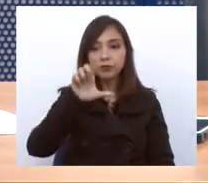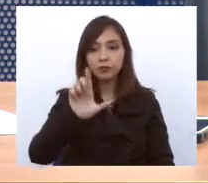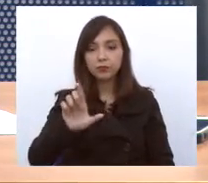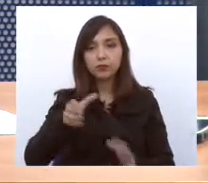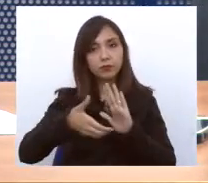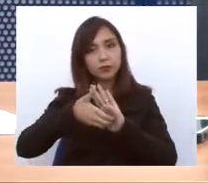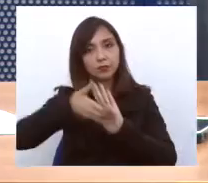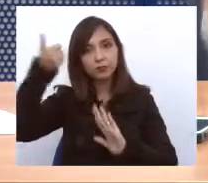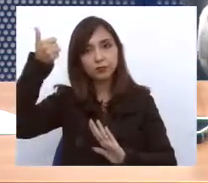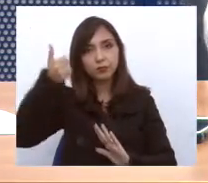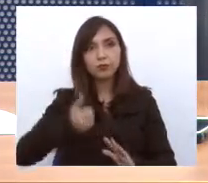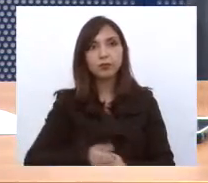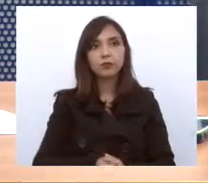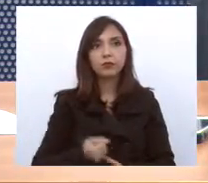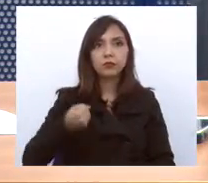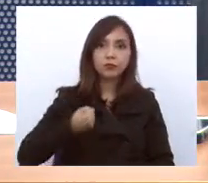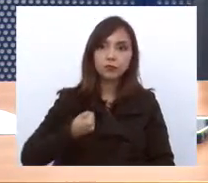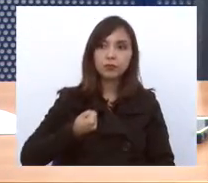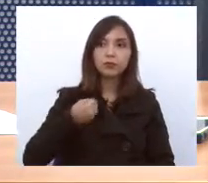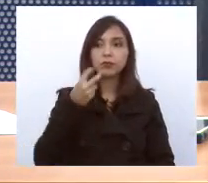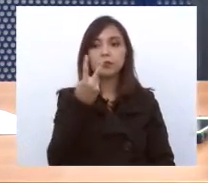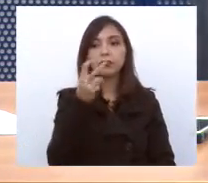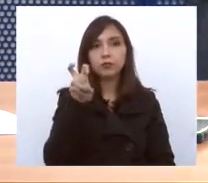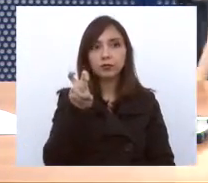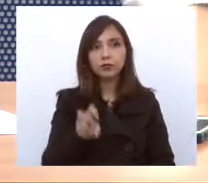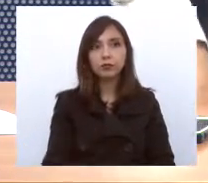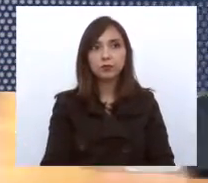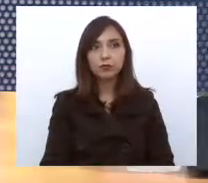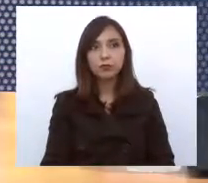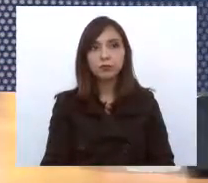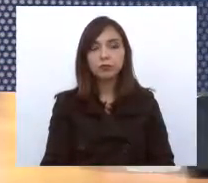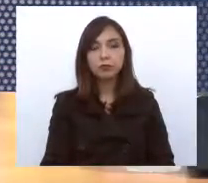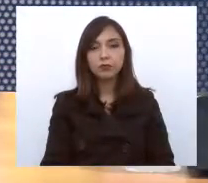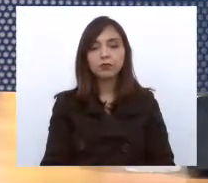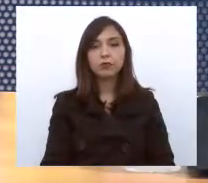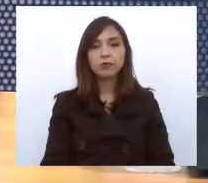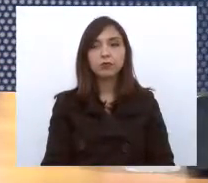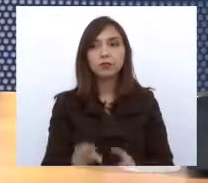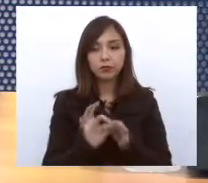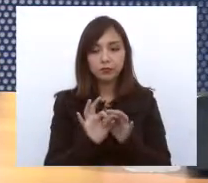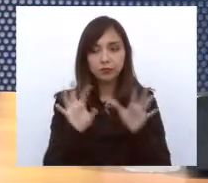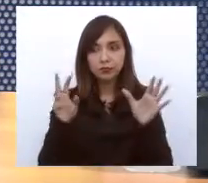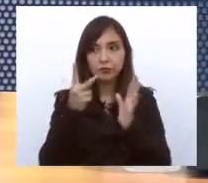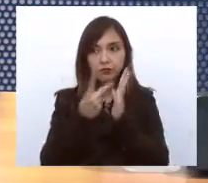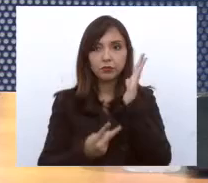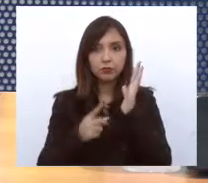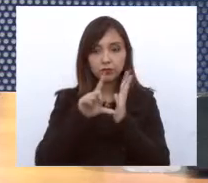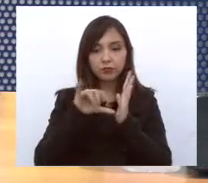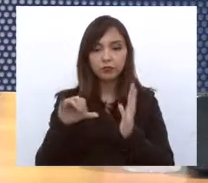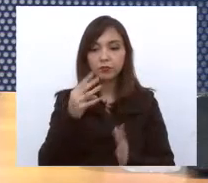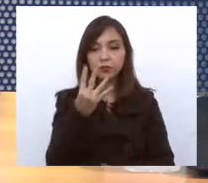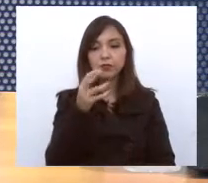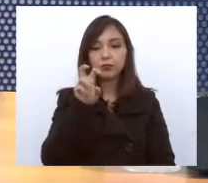pelo autor. Item 25, senhor secretário, para a leitura. Leitura e deliberação do projeto de lei